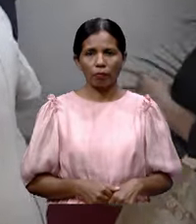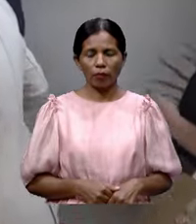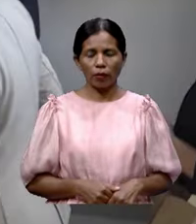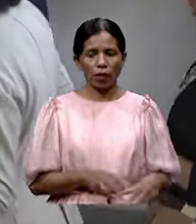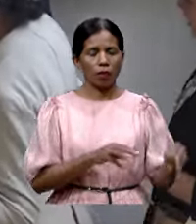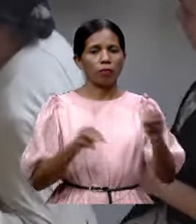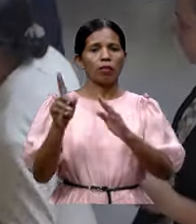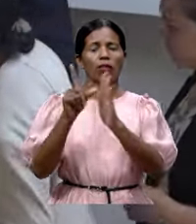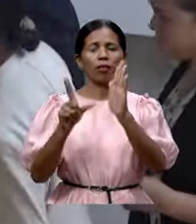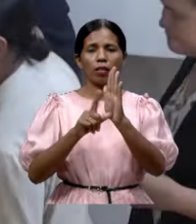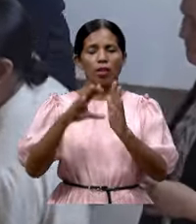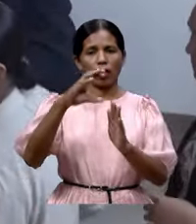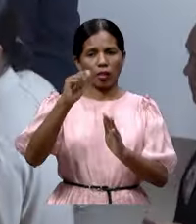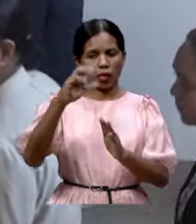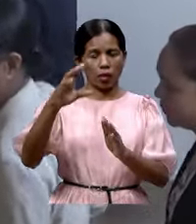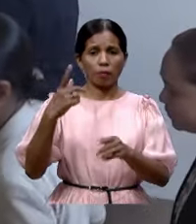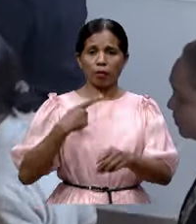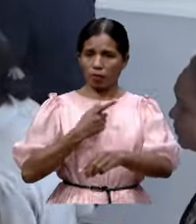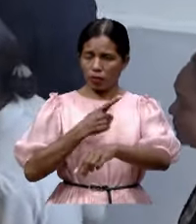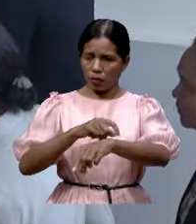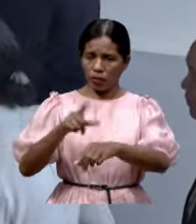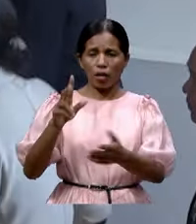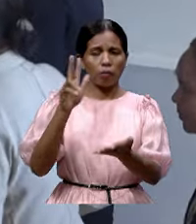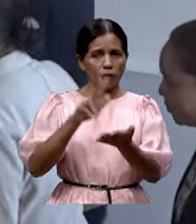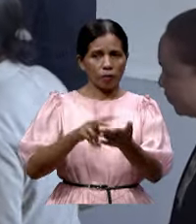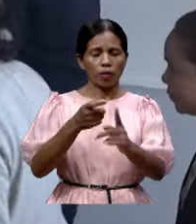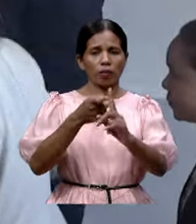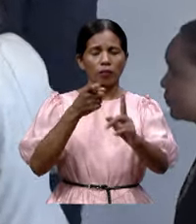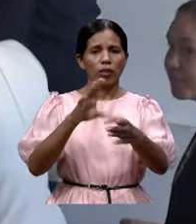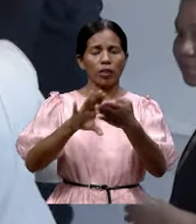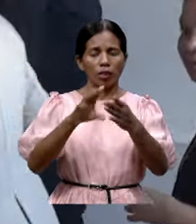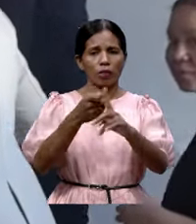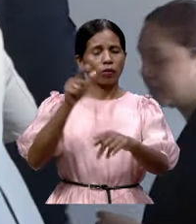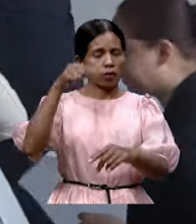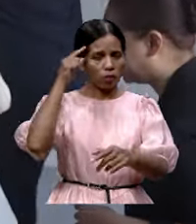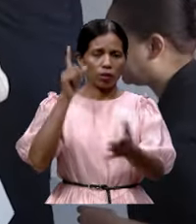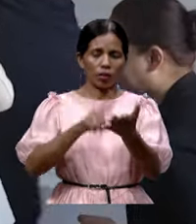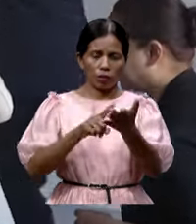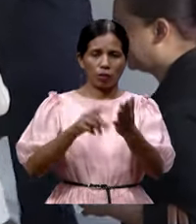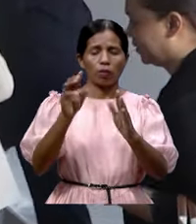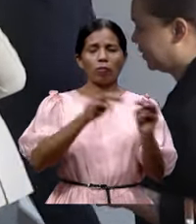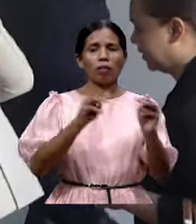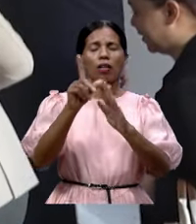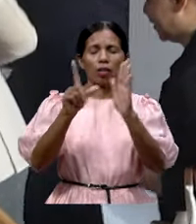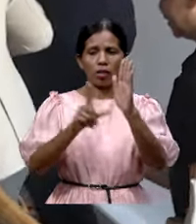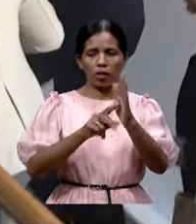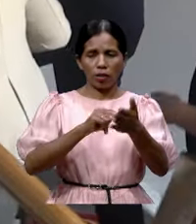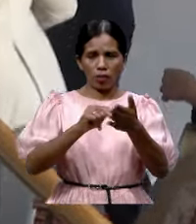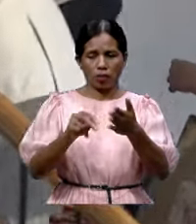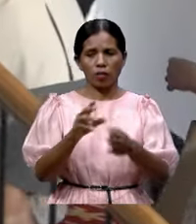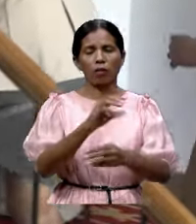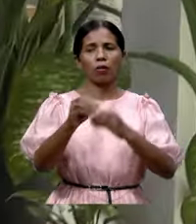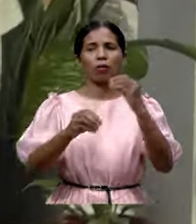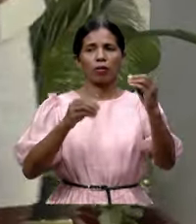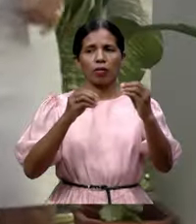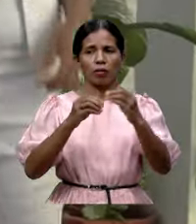Alterasaun leikak nebe Parlamento Nasional aprova na tuir pedi de urgensia usi governo ho dihalau diskusaun ba alterasaun lei numero 8 barari Rusia kon ba